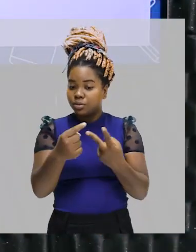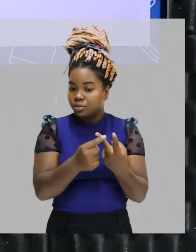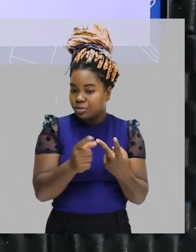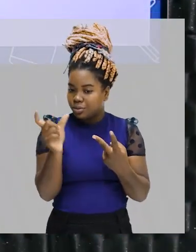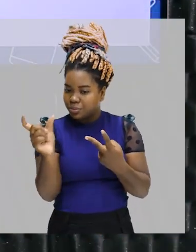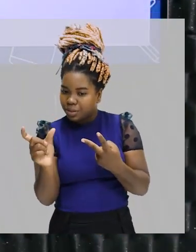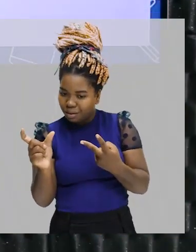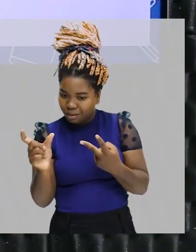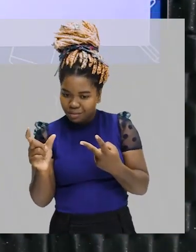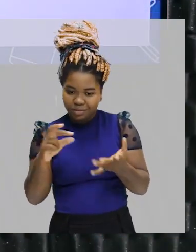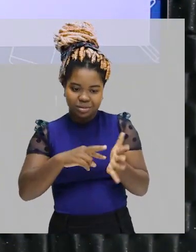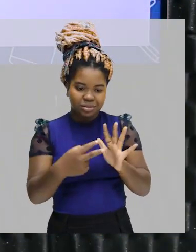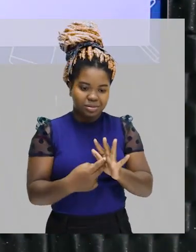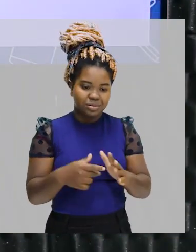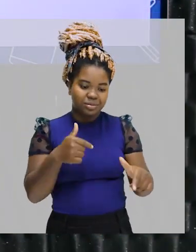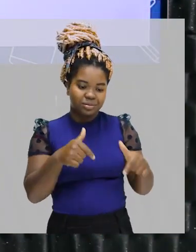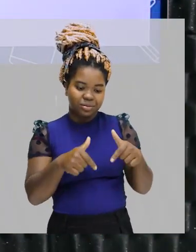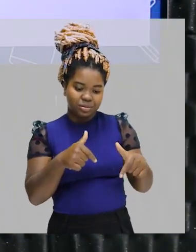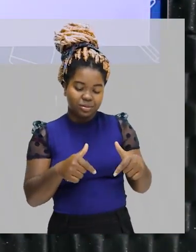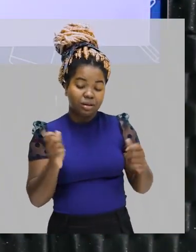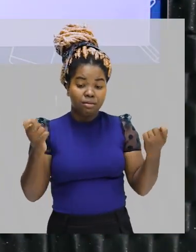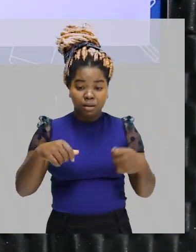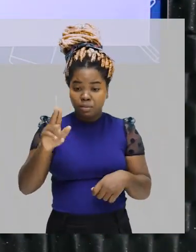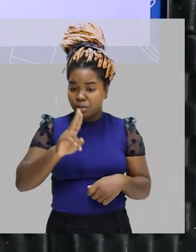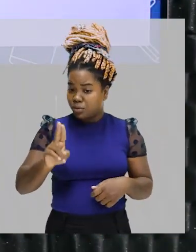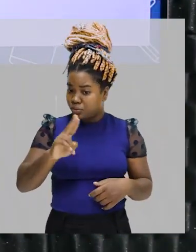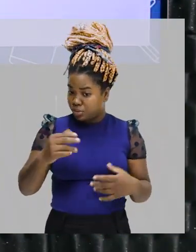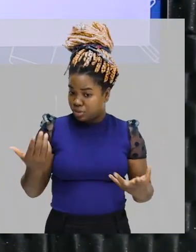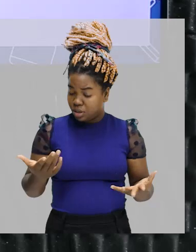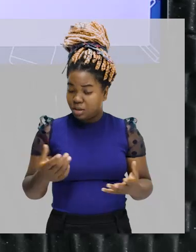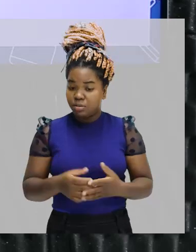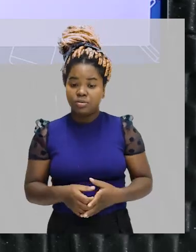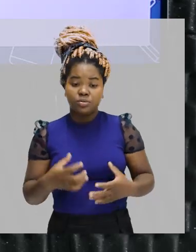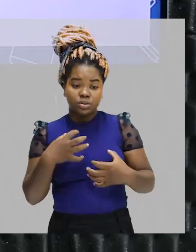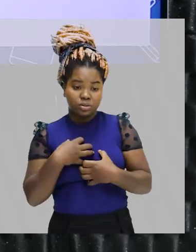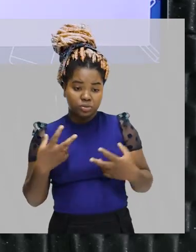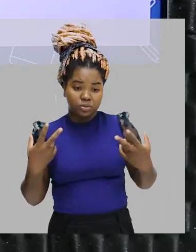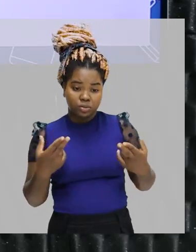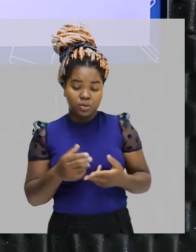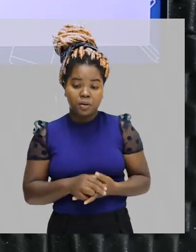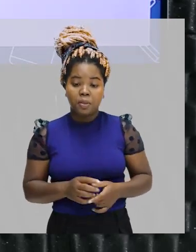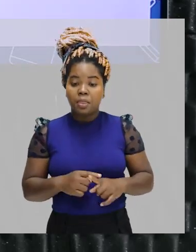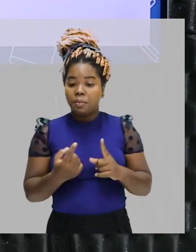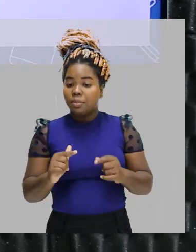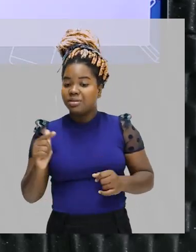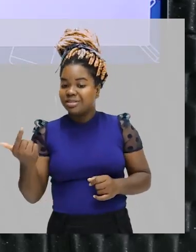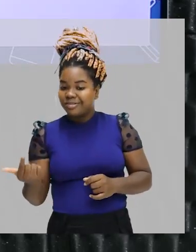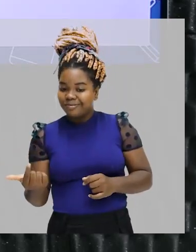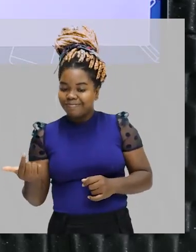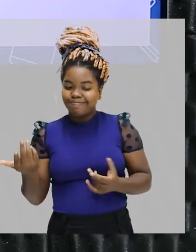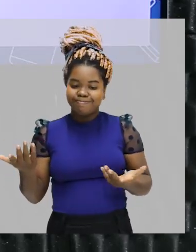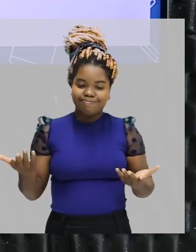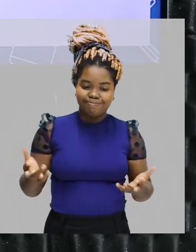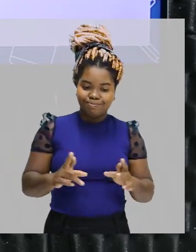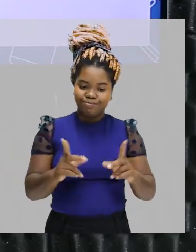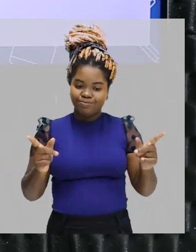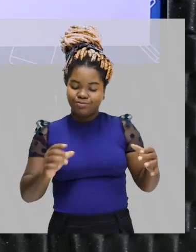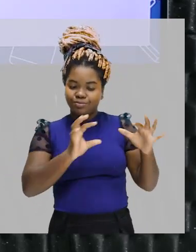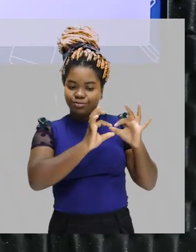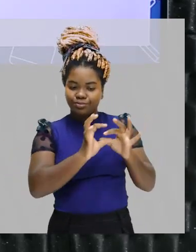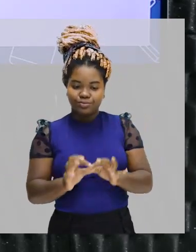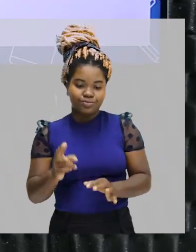situações, você até pode usar os dois ao mesmo tempo, ou os dois no mesmo sentido. A questão é que em outras situações ou em diferentes contextos,